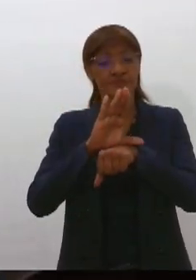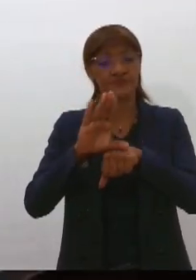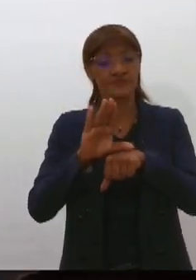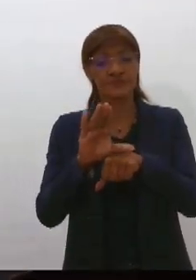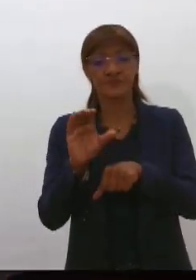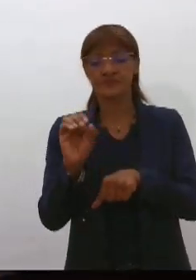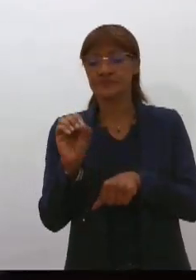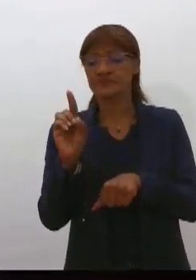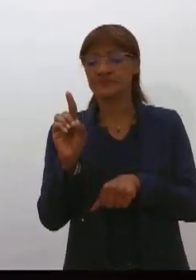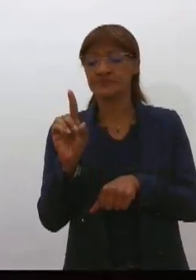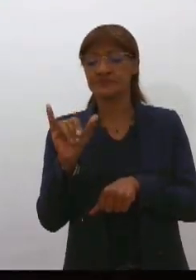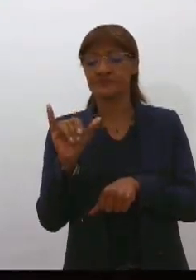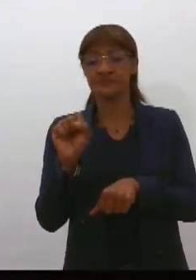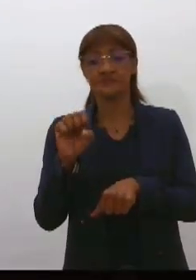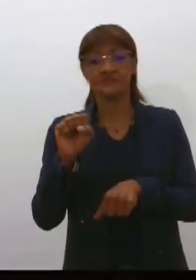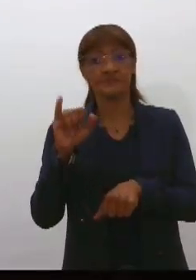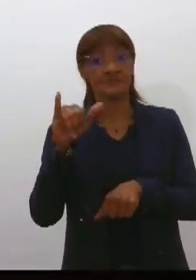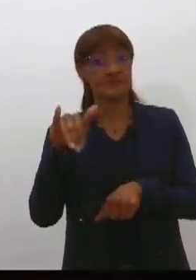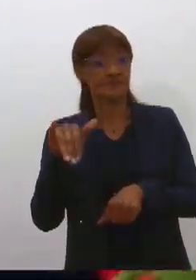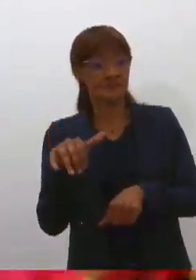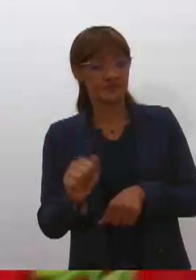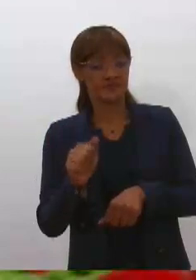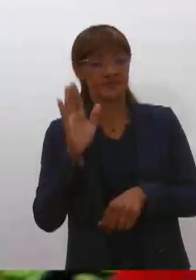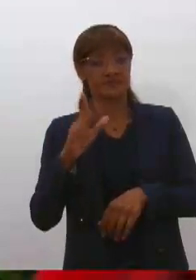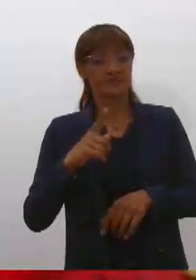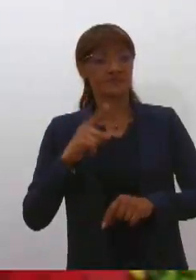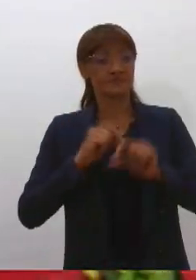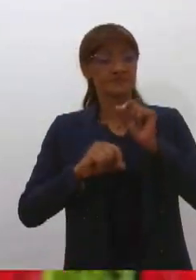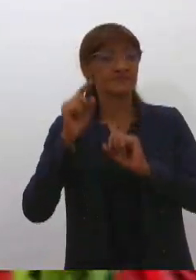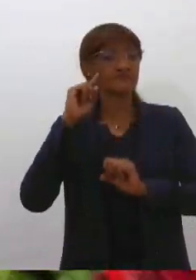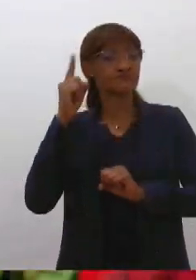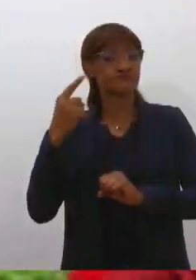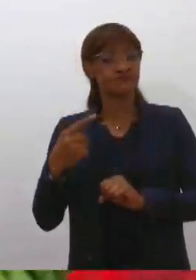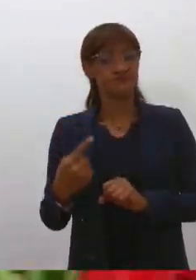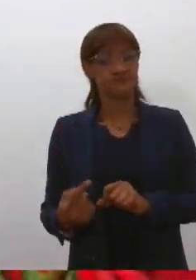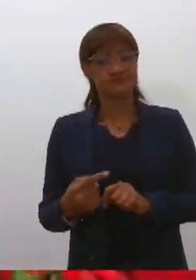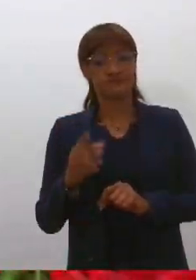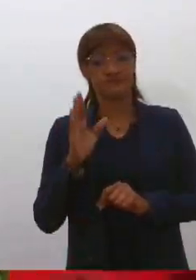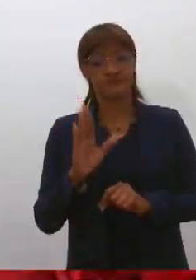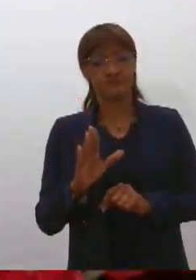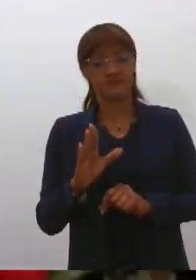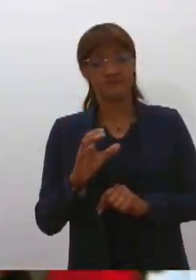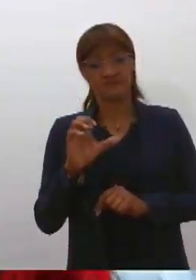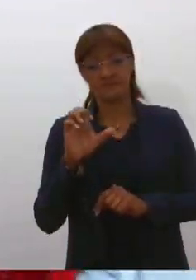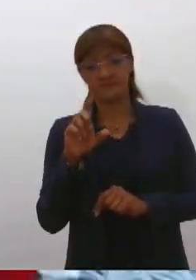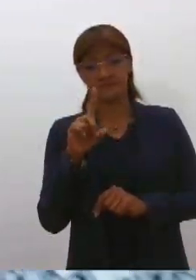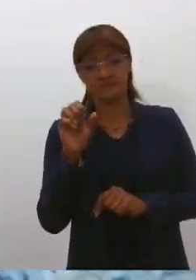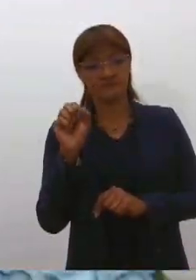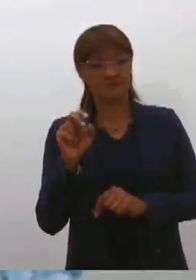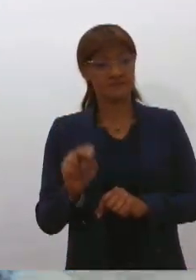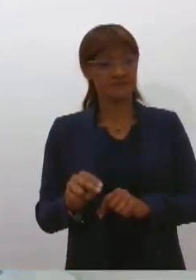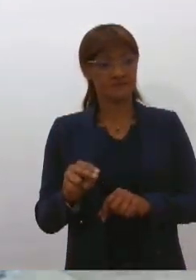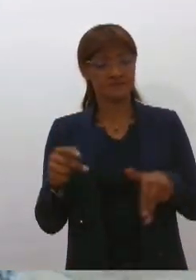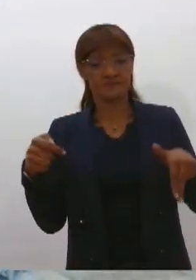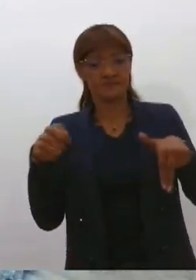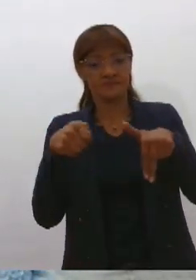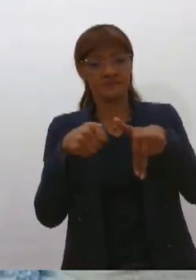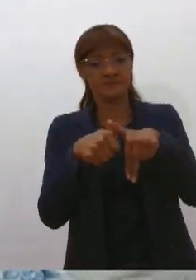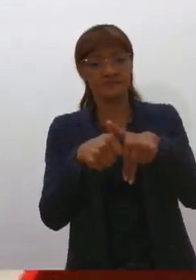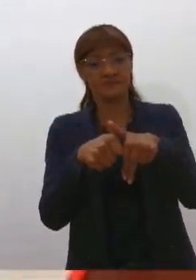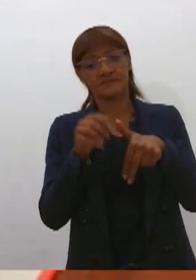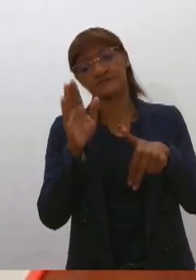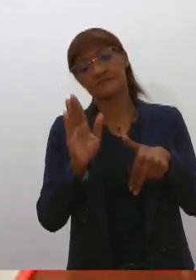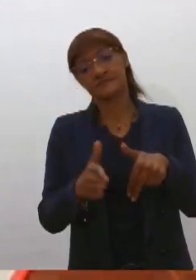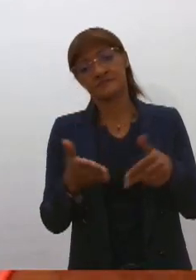caminho percorrido pelo então advogado Edson Ulisses para chegar ao cargo de desembargador e atual presidente